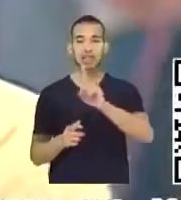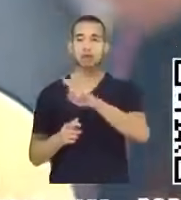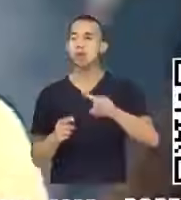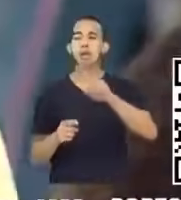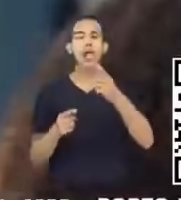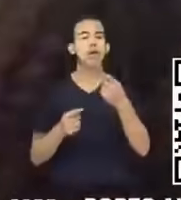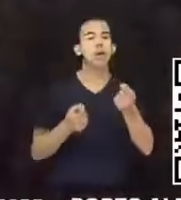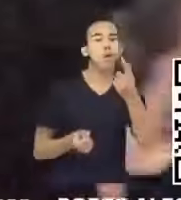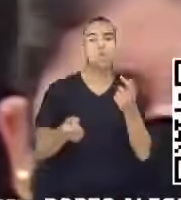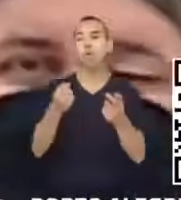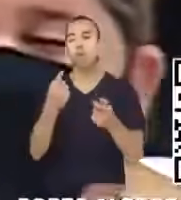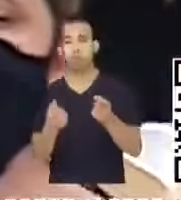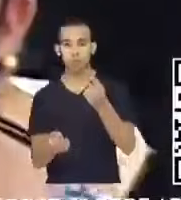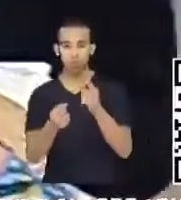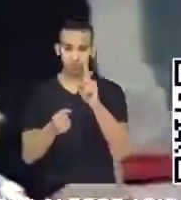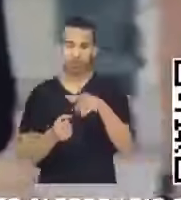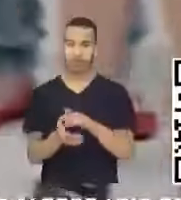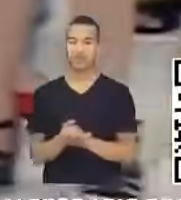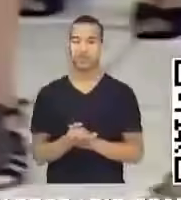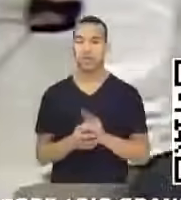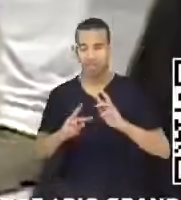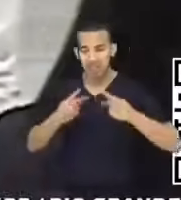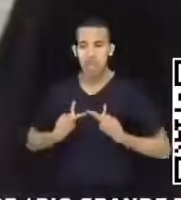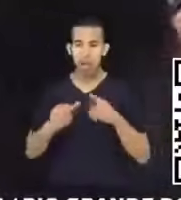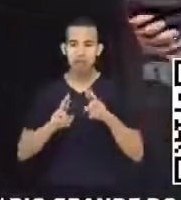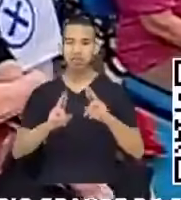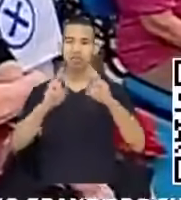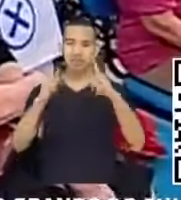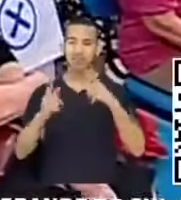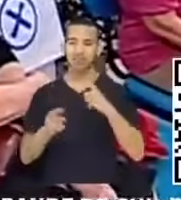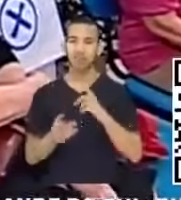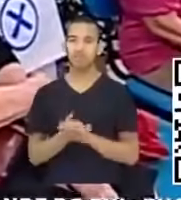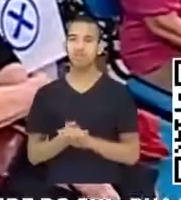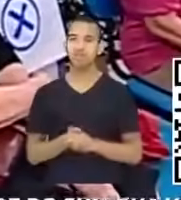não é um outro um dos seres humanos são diferentes